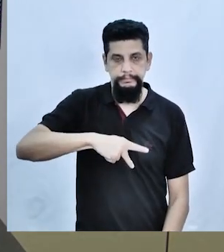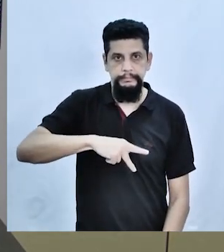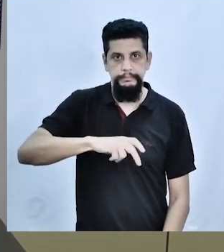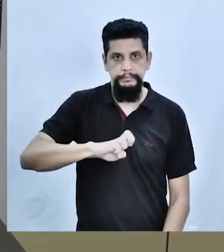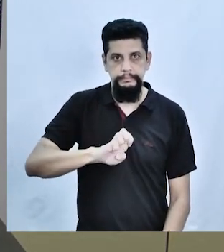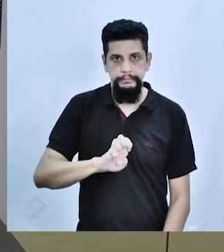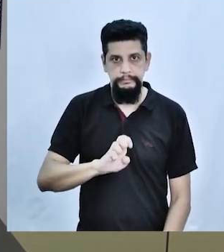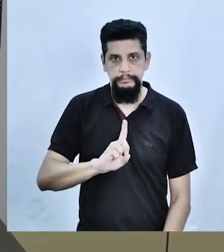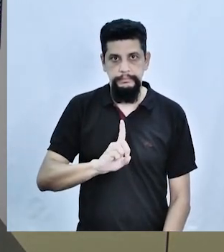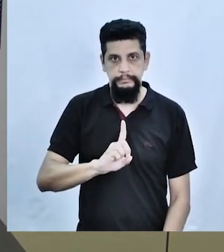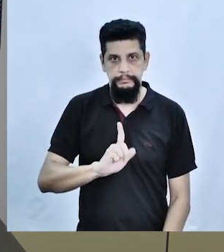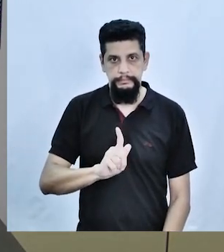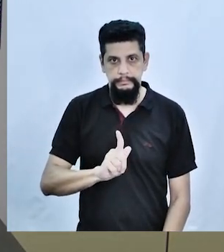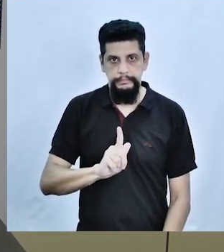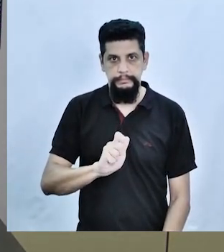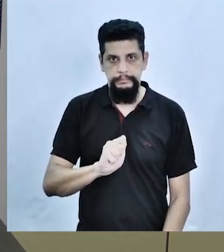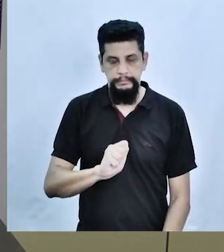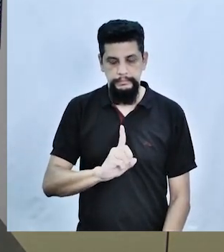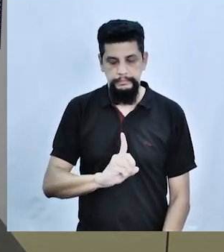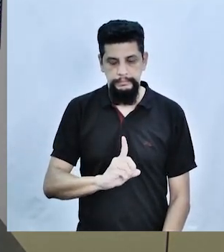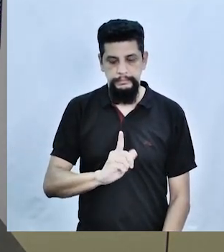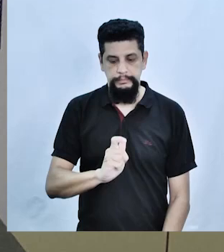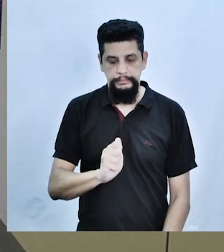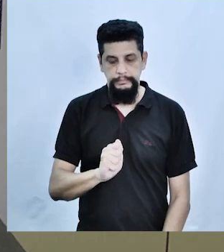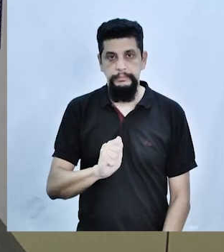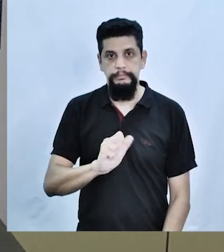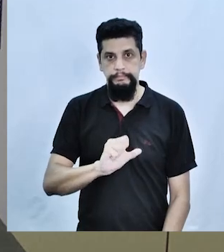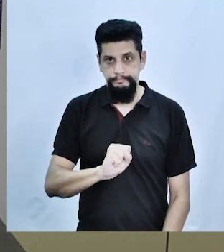de terminar com A, termina com S.